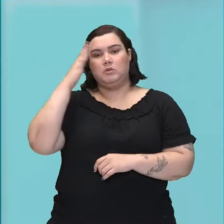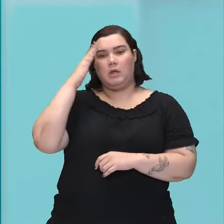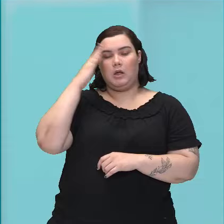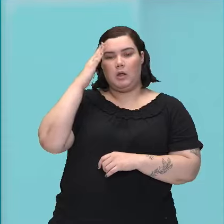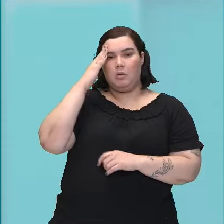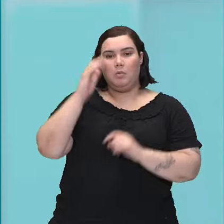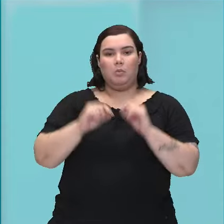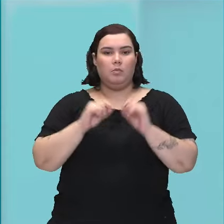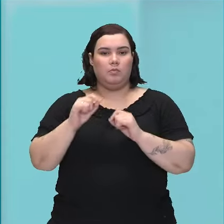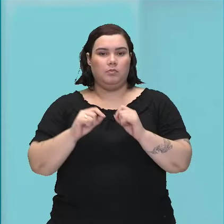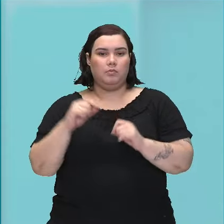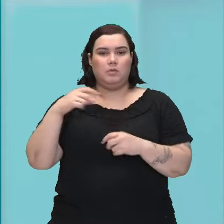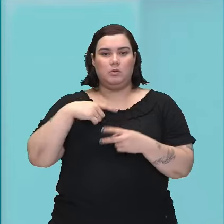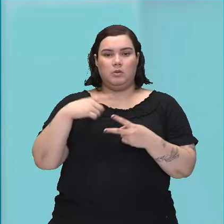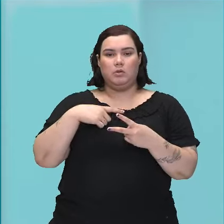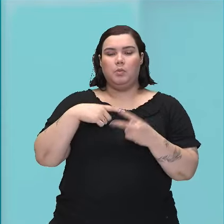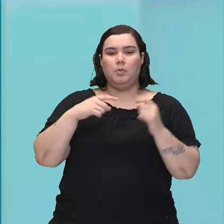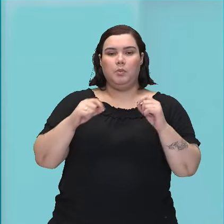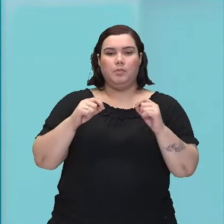mais esses dois